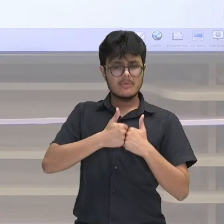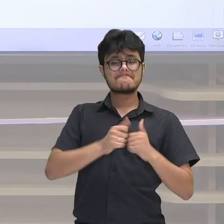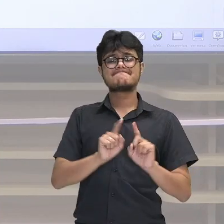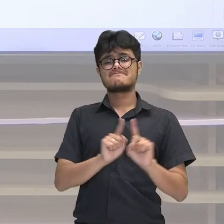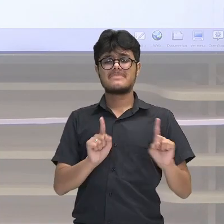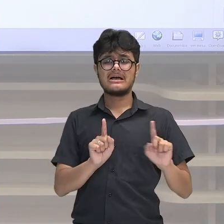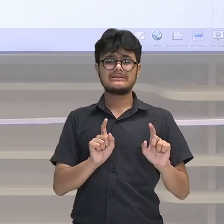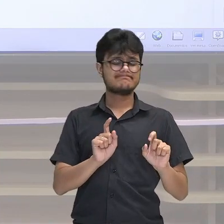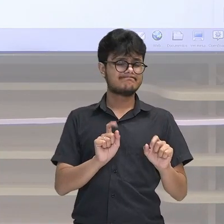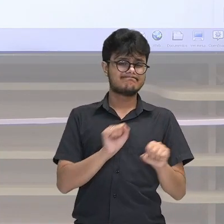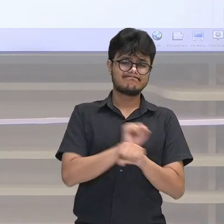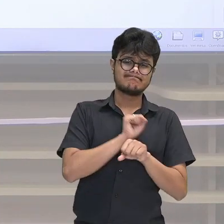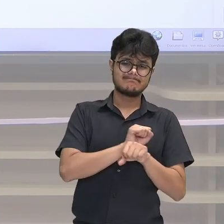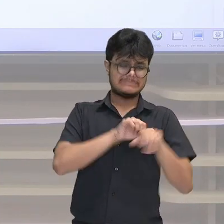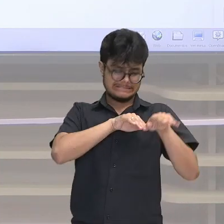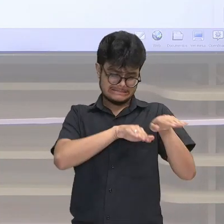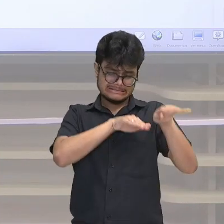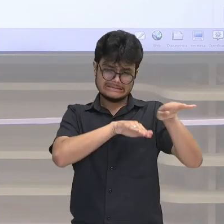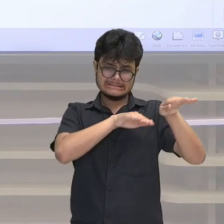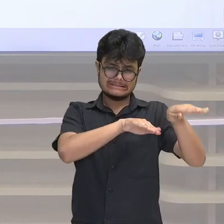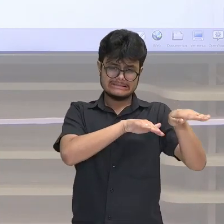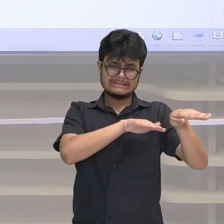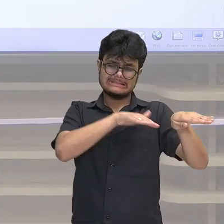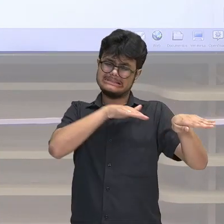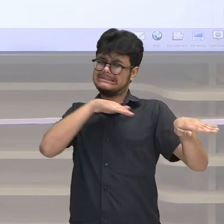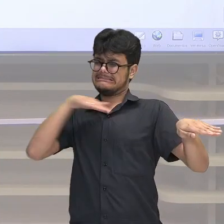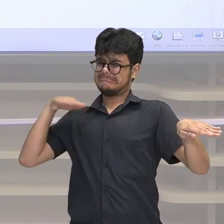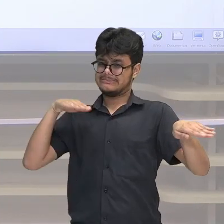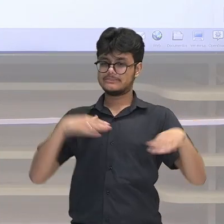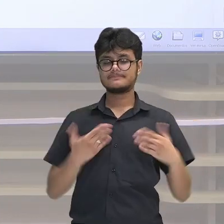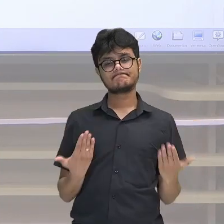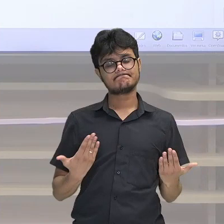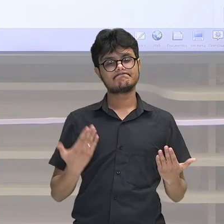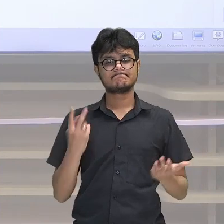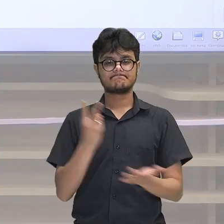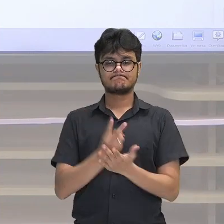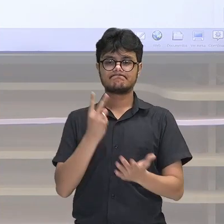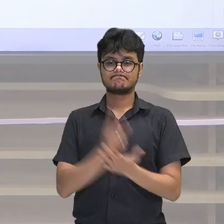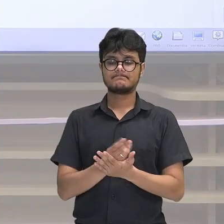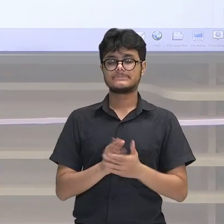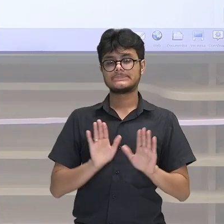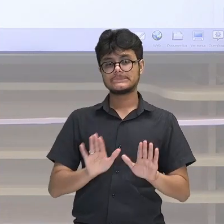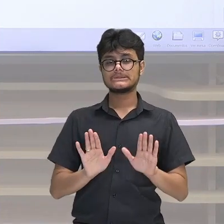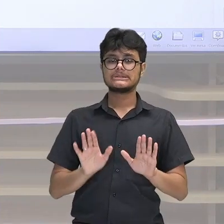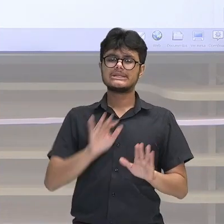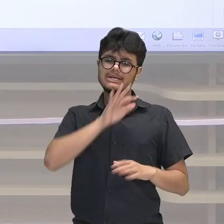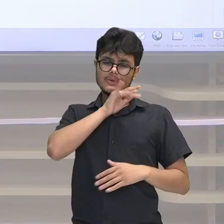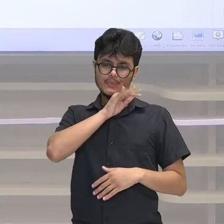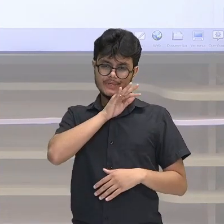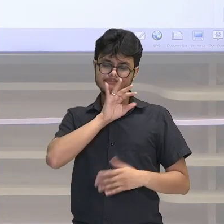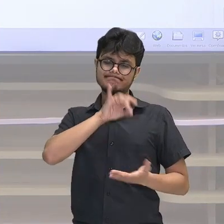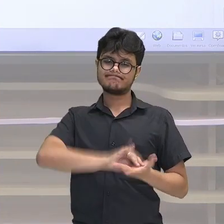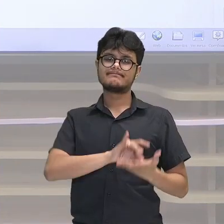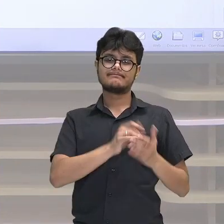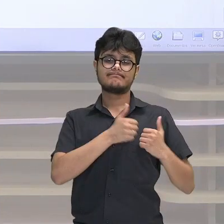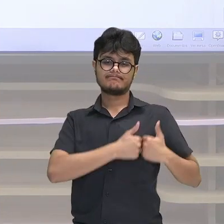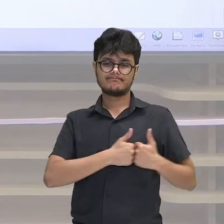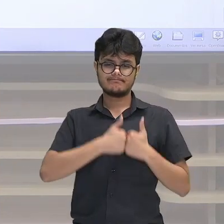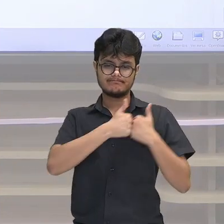também parado nesses engarrafamentos intermináveis, né? E por conta disso é um transporte que pode se